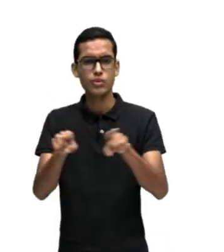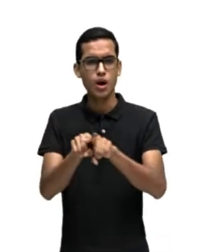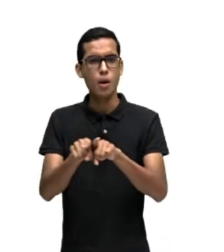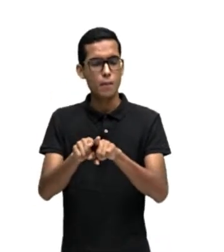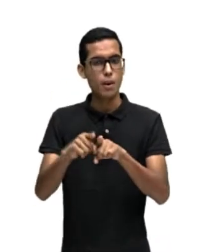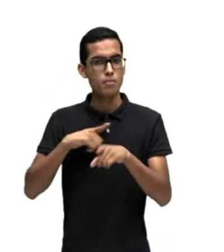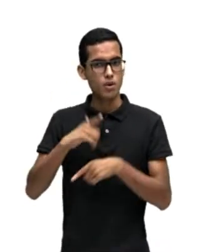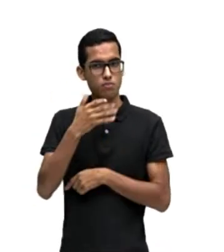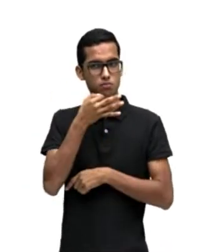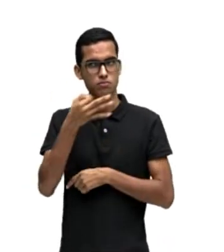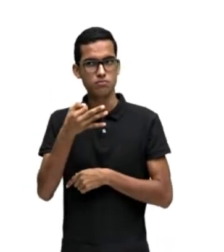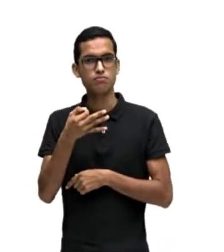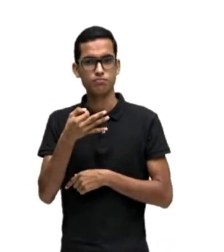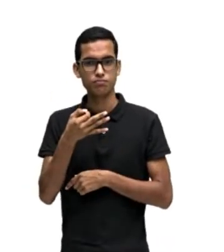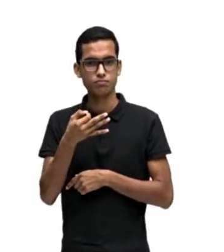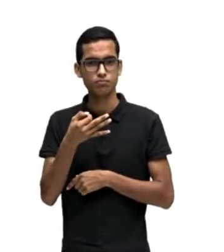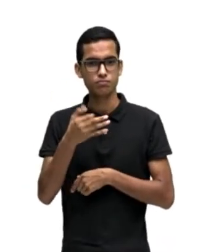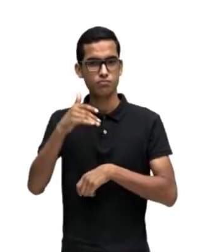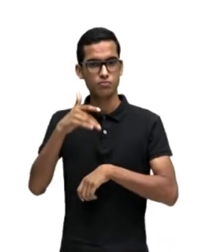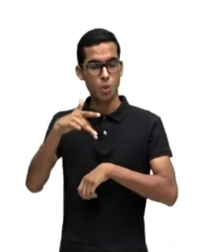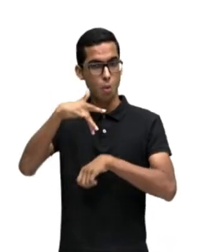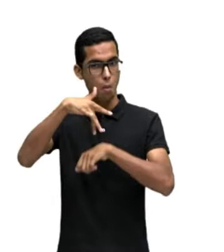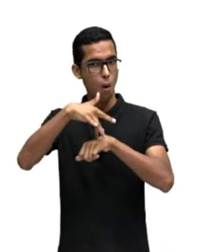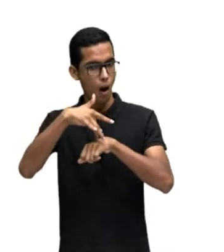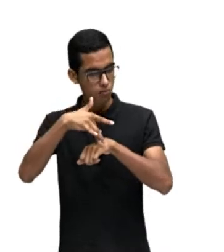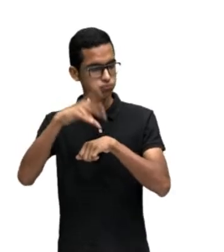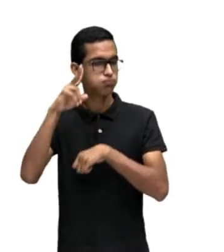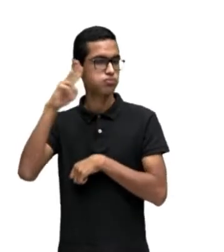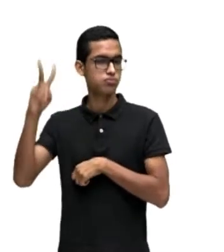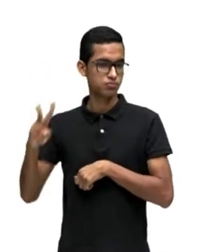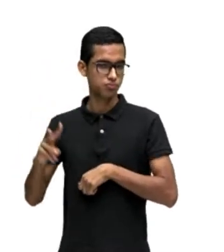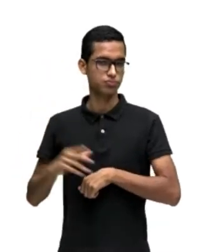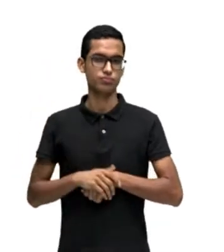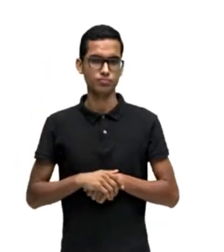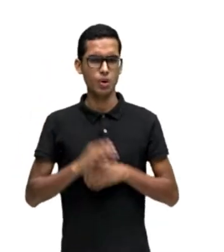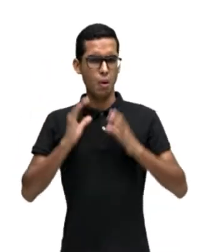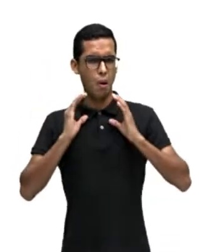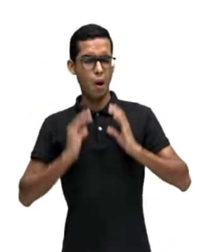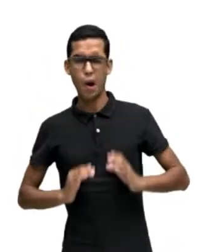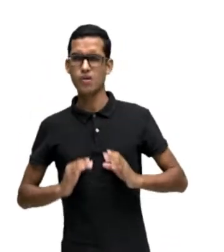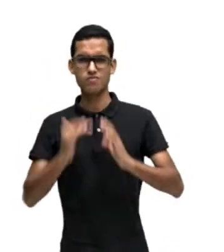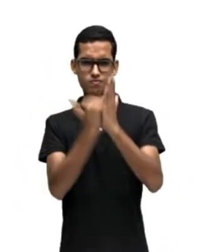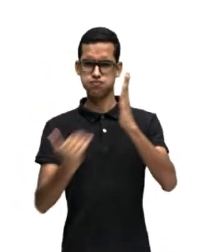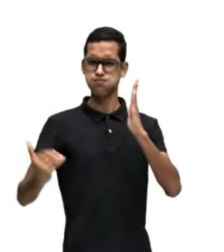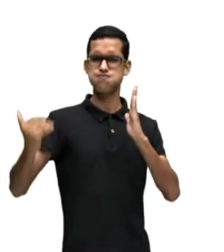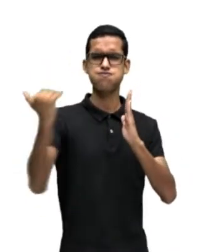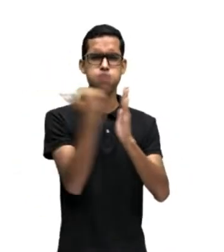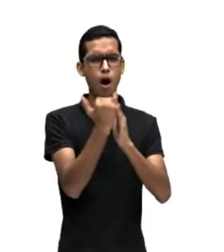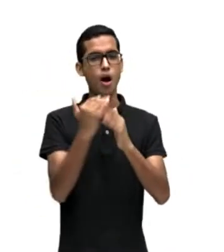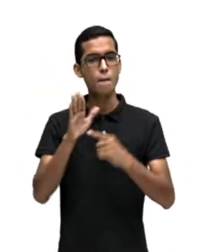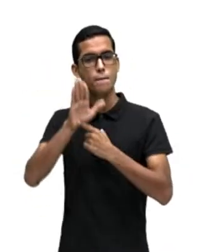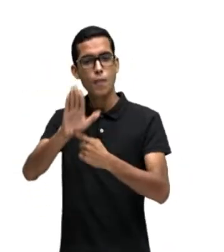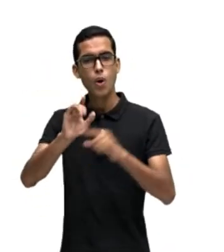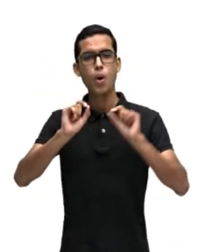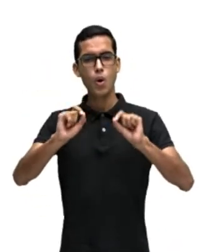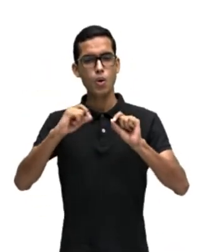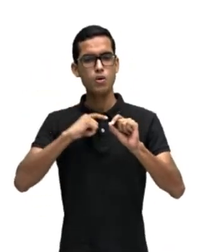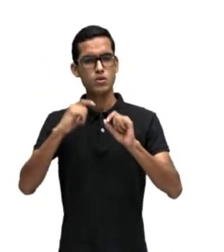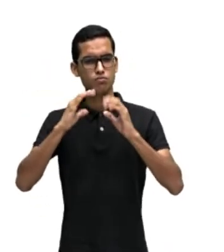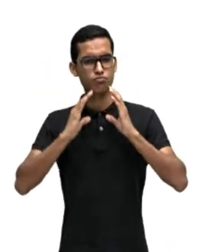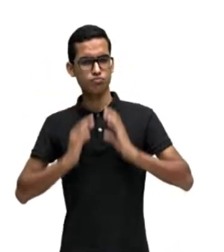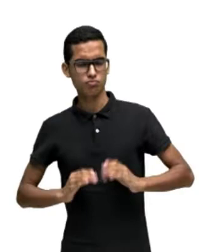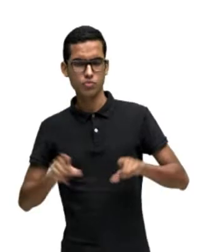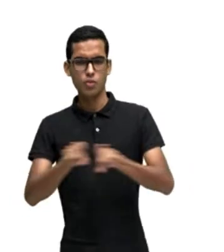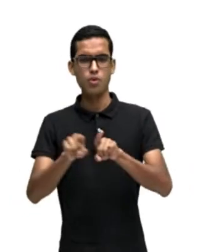da história. É um comportamento meio exagerado, raramente enfoca as questões morais ou filosóficas, mas mostra o